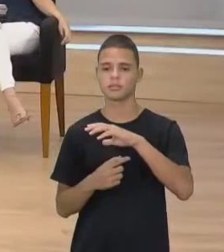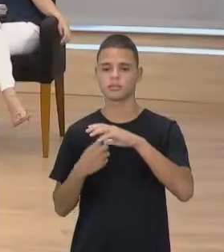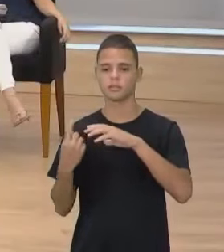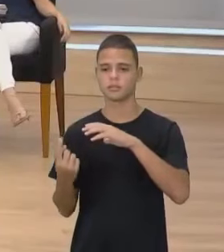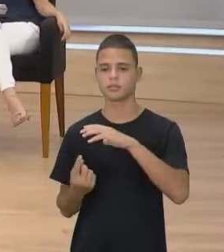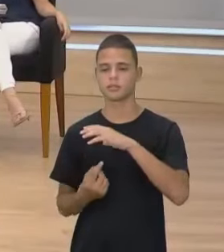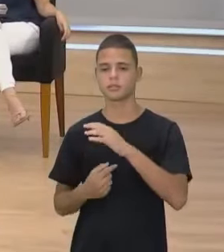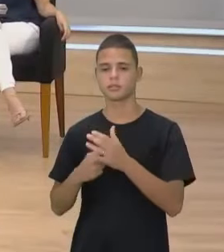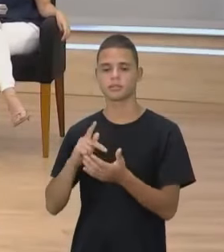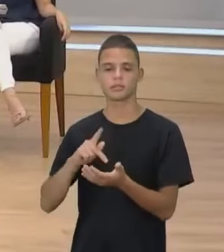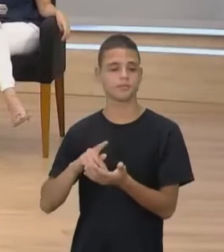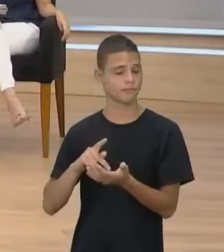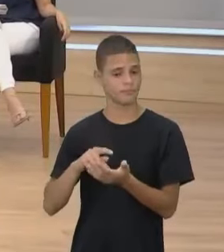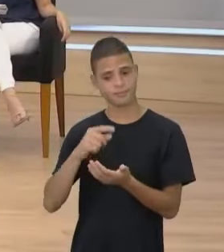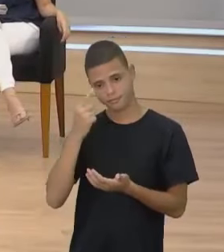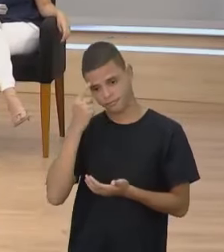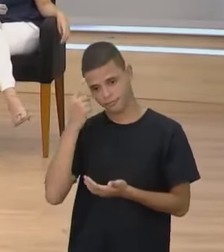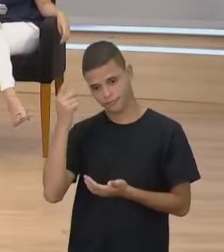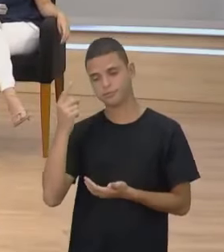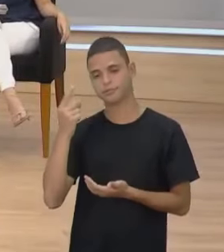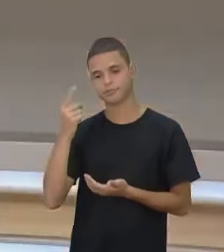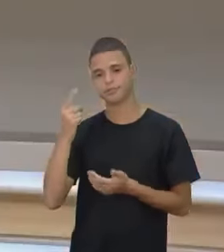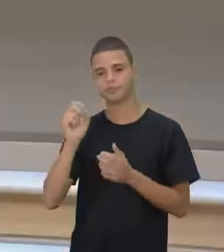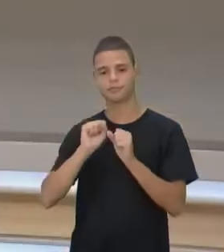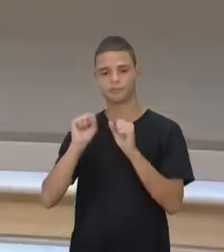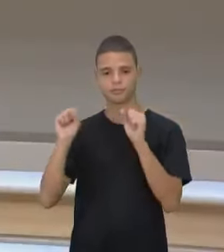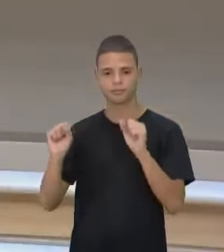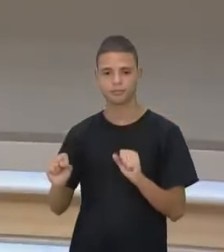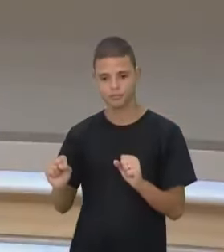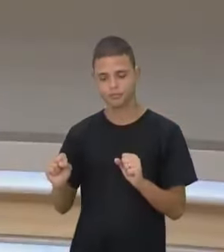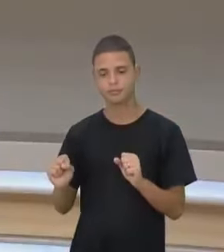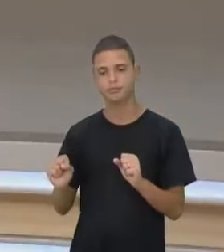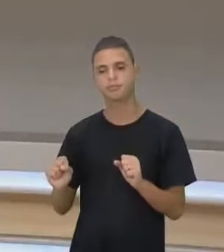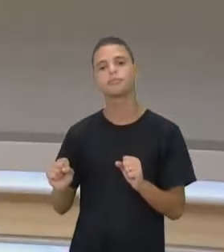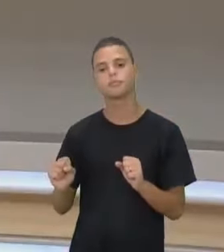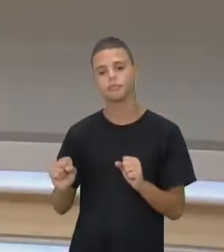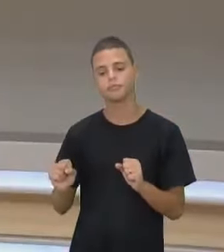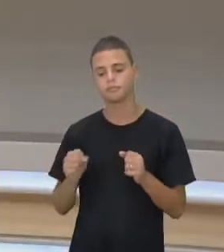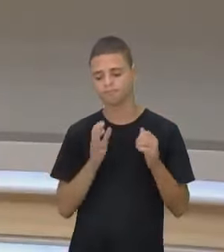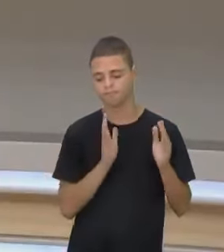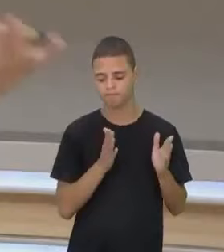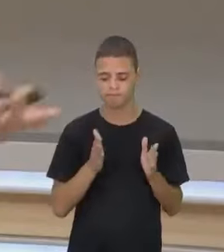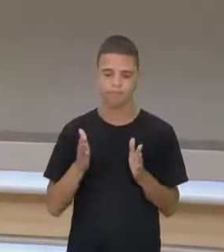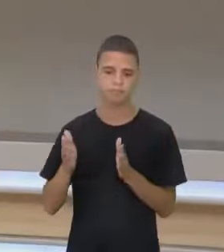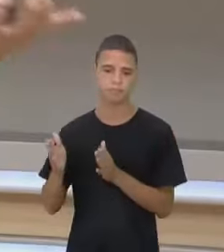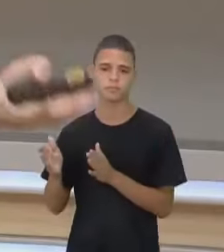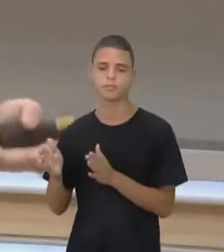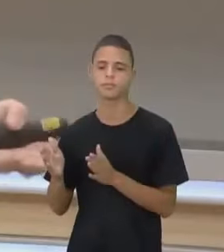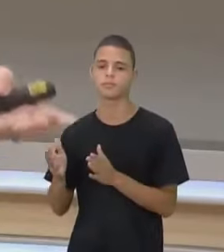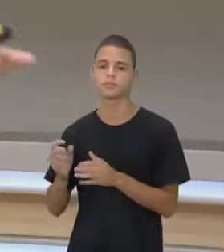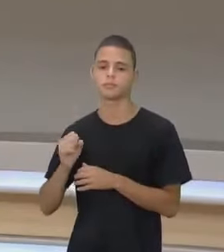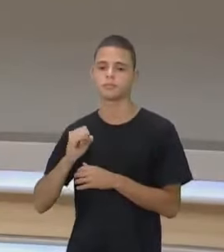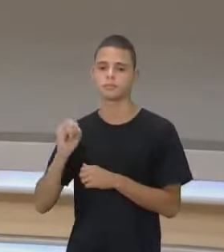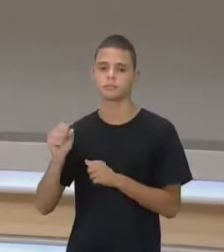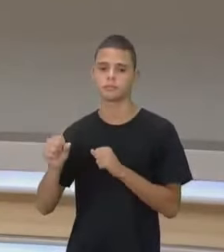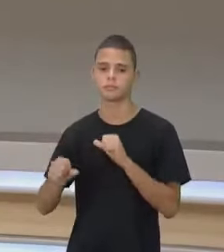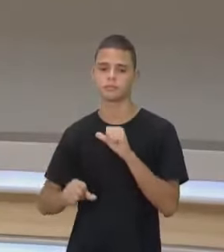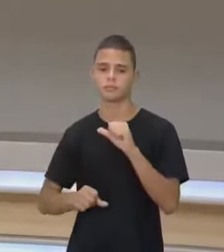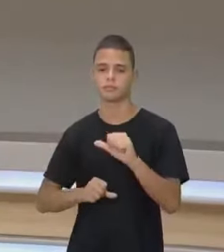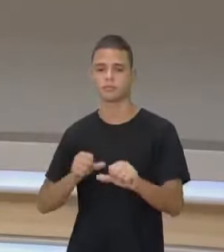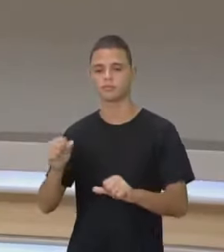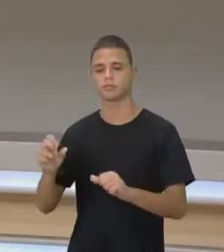exatamente. Lembra do sistema, do primeiro slide lá? A Terra é um sistema. Então, uma mudança num ponto